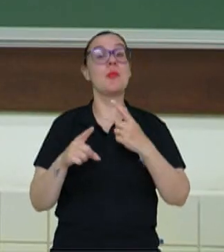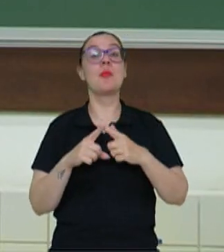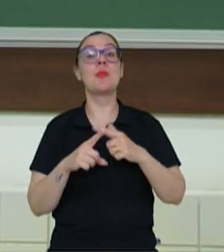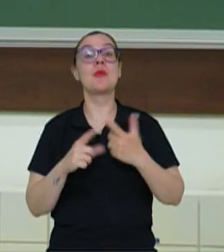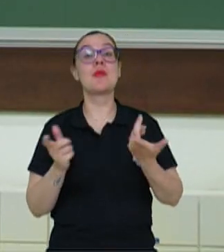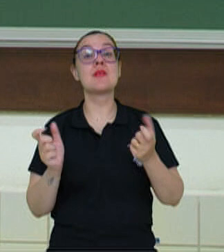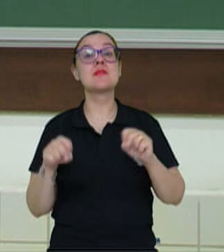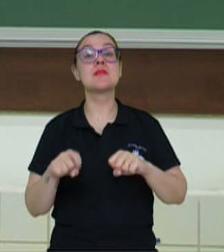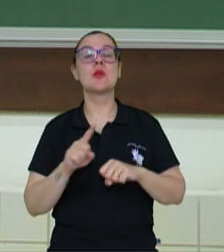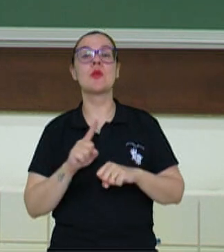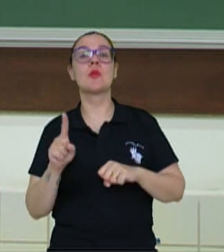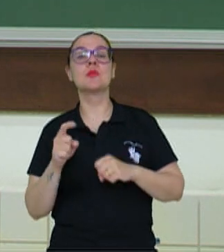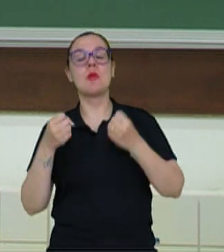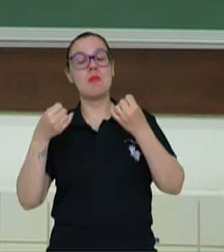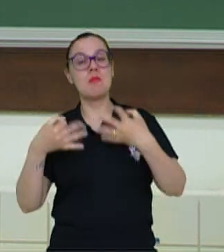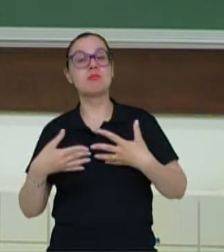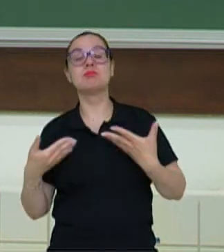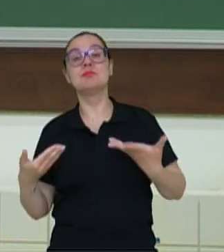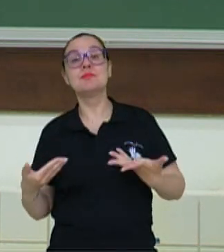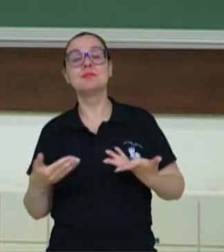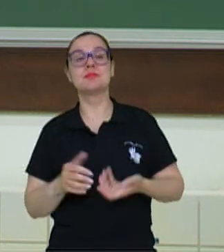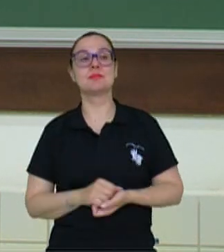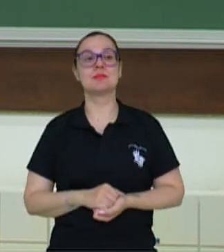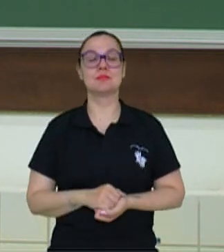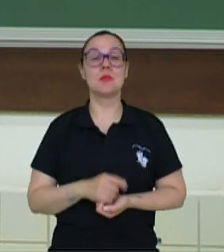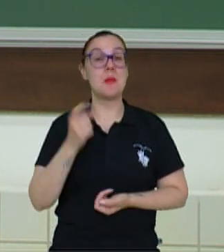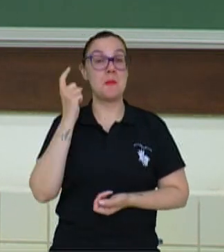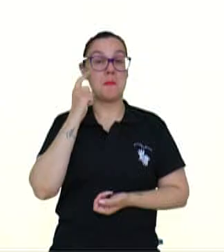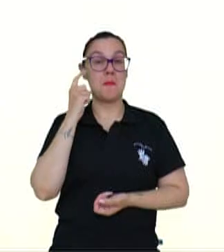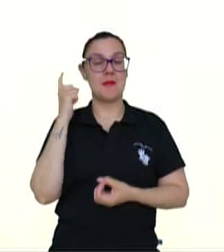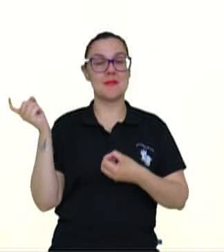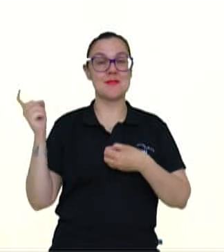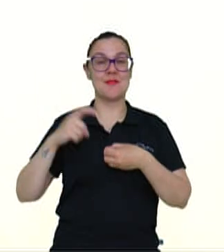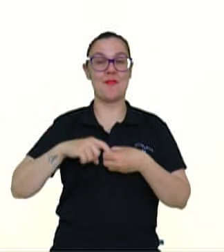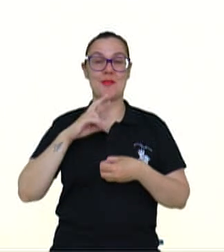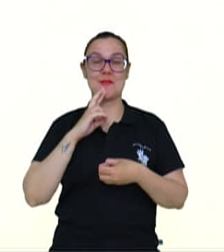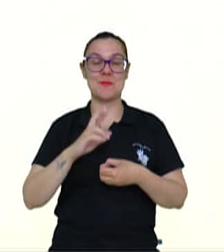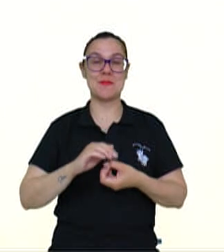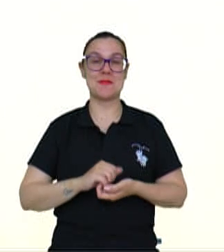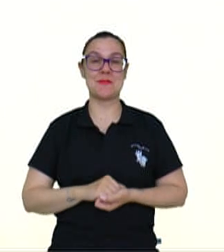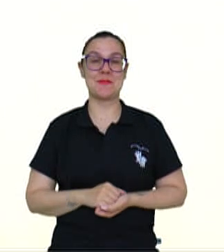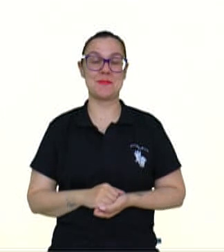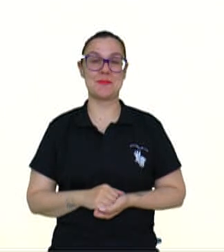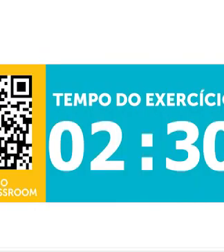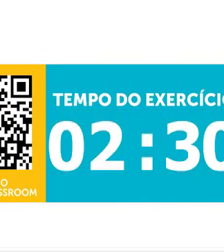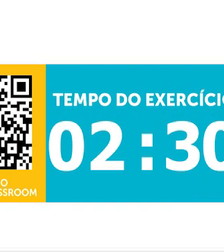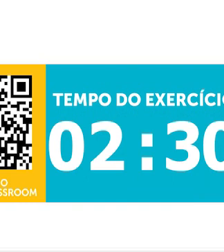por quê? Se sim e por quê? Se não. Pensem um pouquinho e respondam.